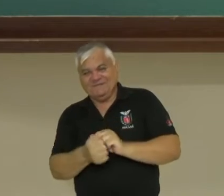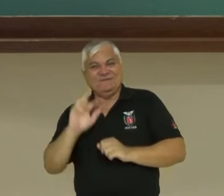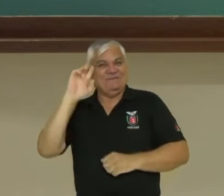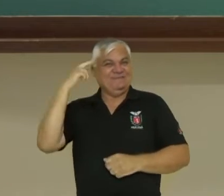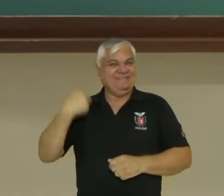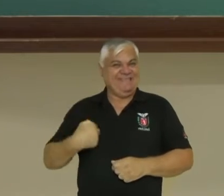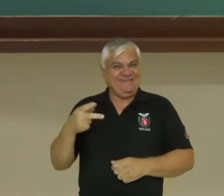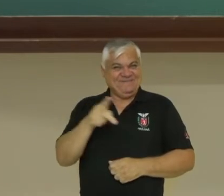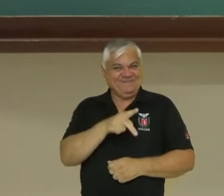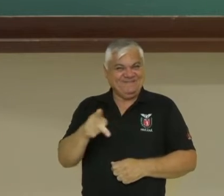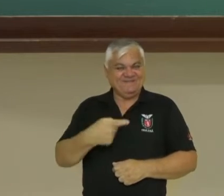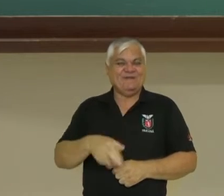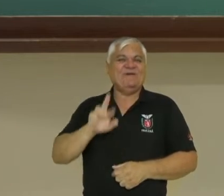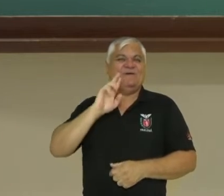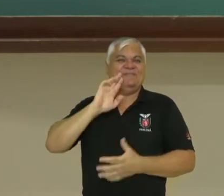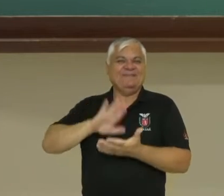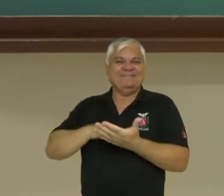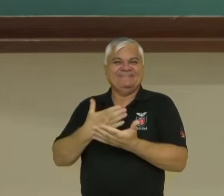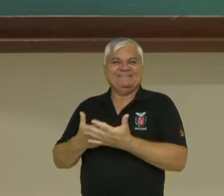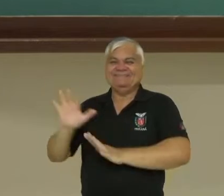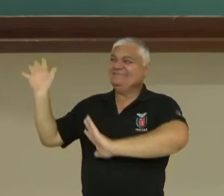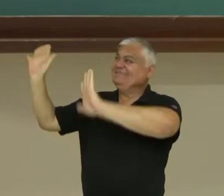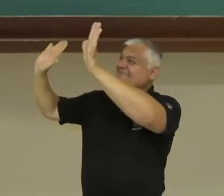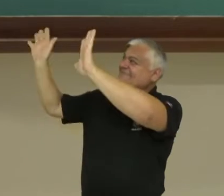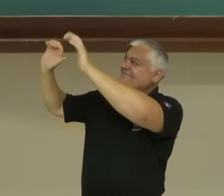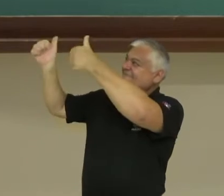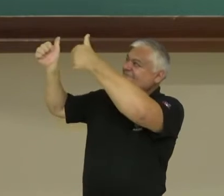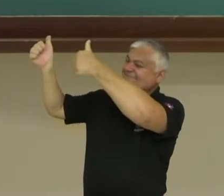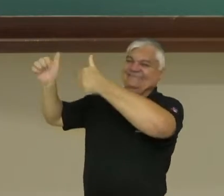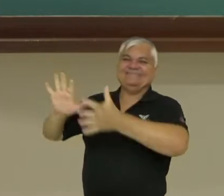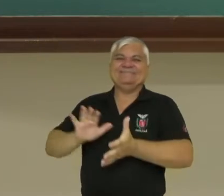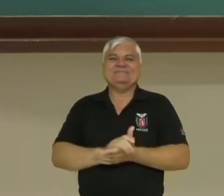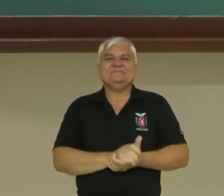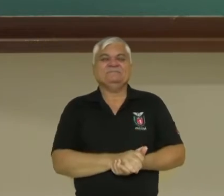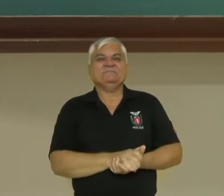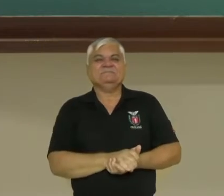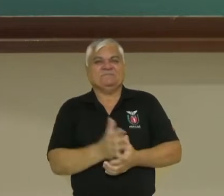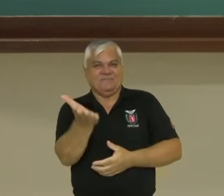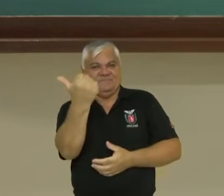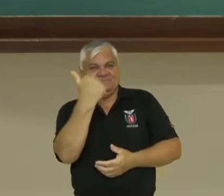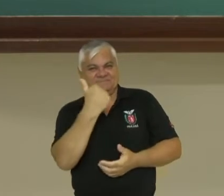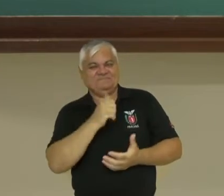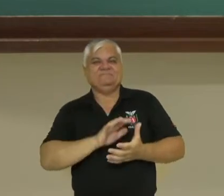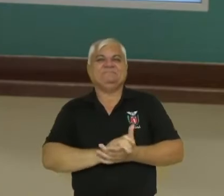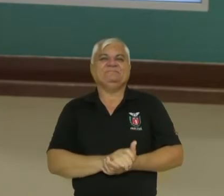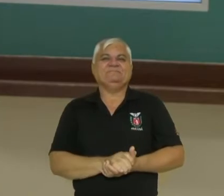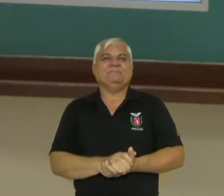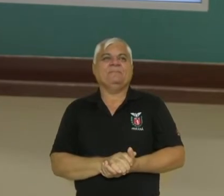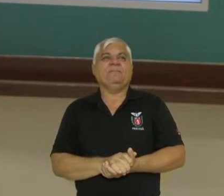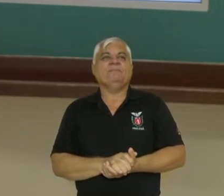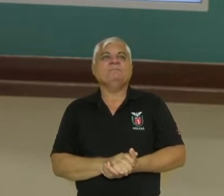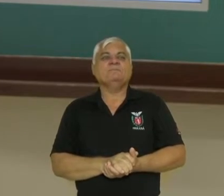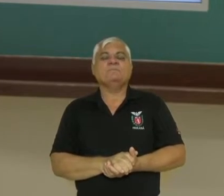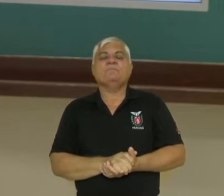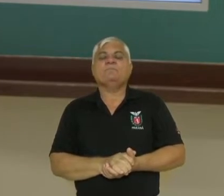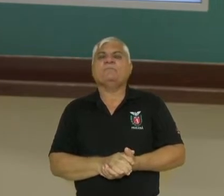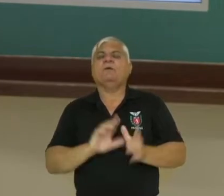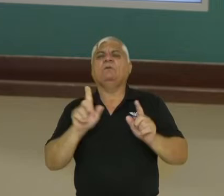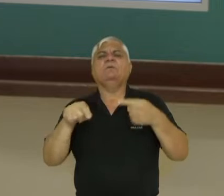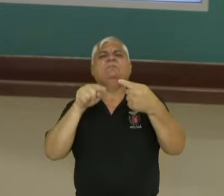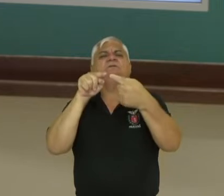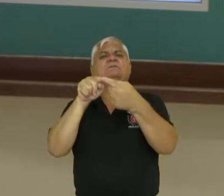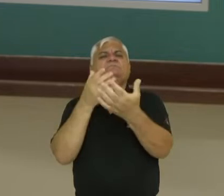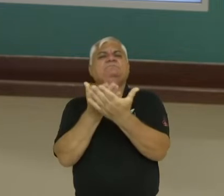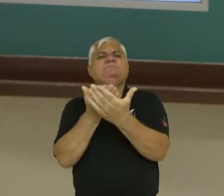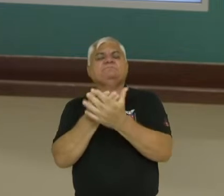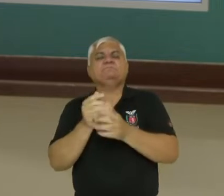aqui com vocês e o nosso intérprete Ronaldo. Oi, Ronaldo! Vamos lá? Então, os objetivos da